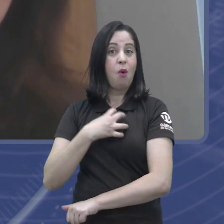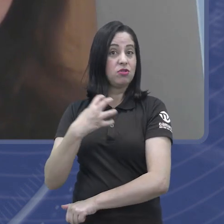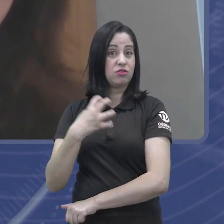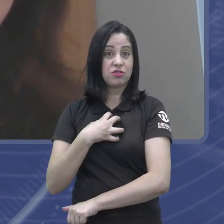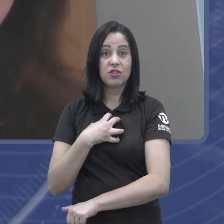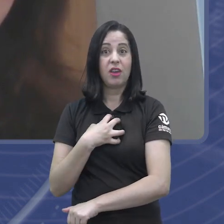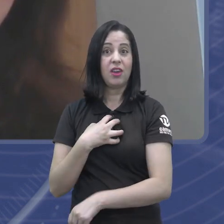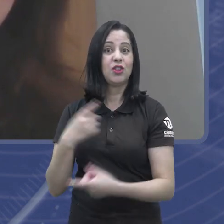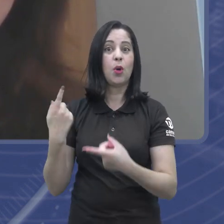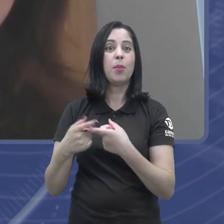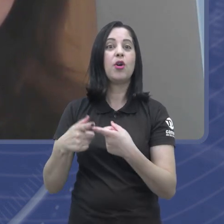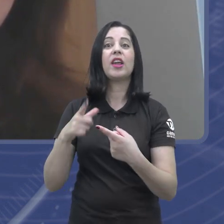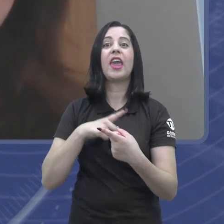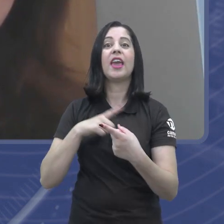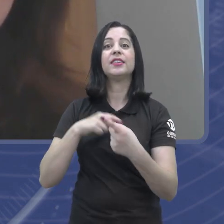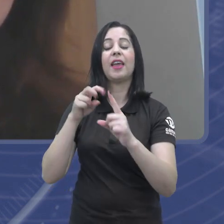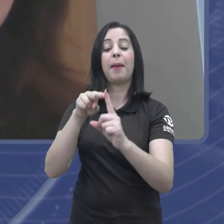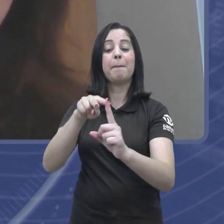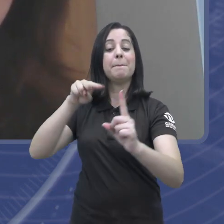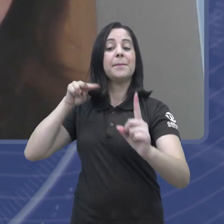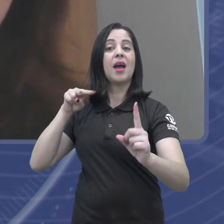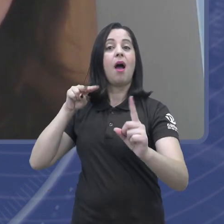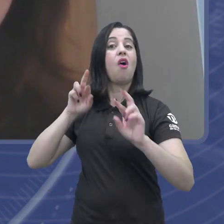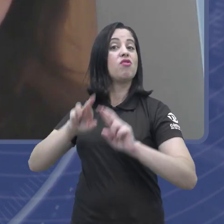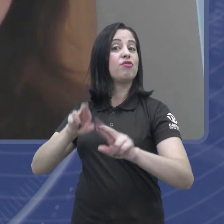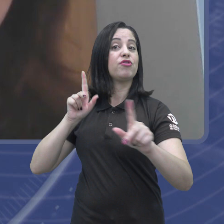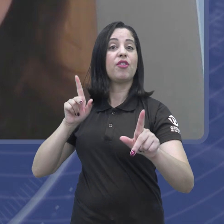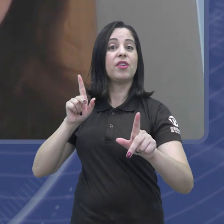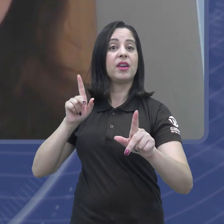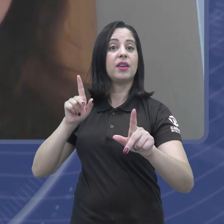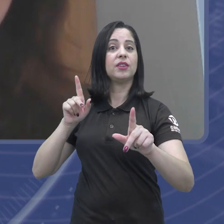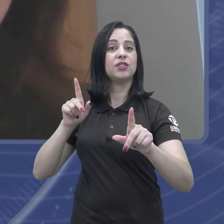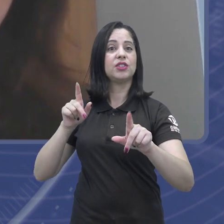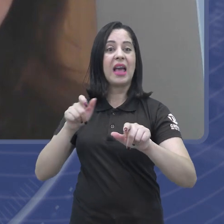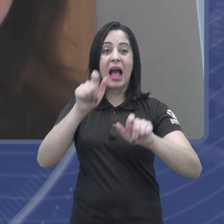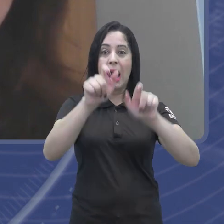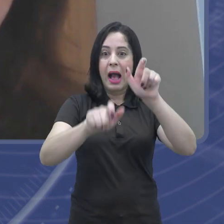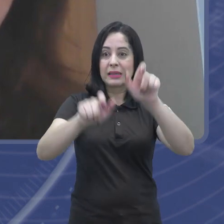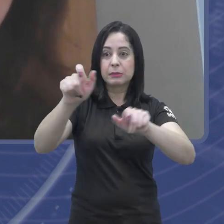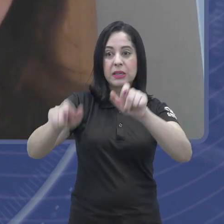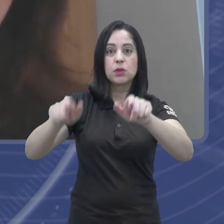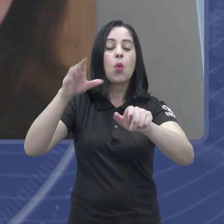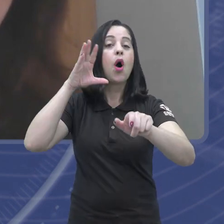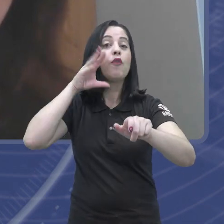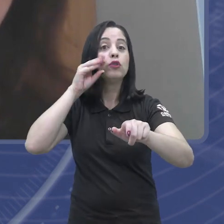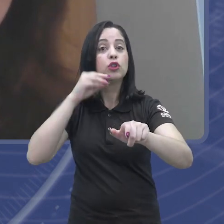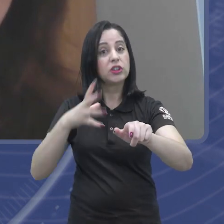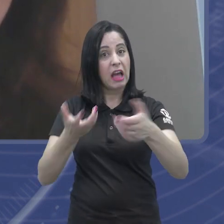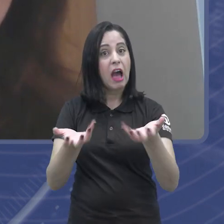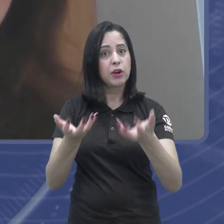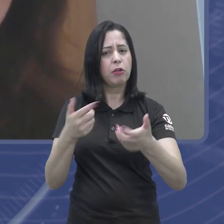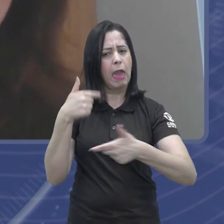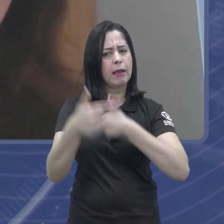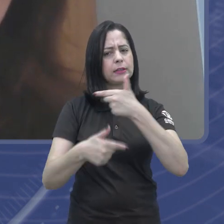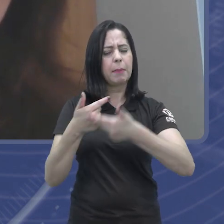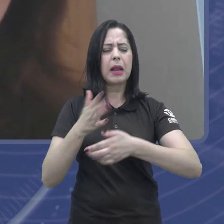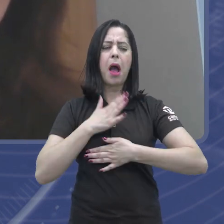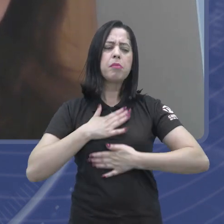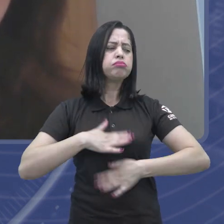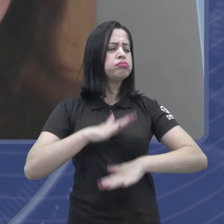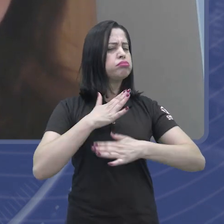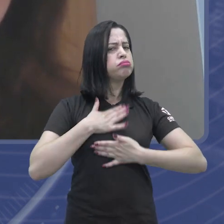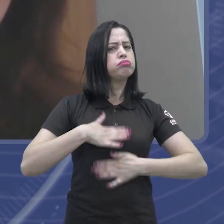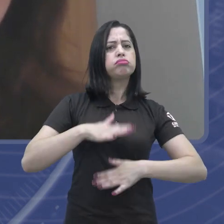as novas perspectivas de profissão, onde as pessoas querem cada vez mais ter qualidade de vida no trabalho, a gente vê que